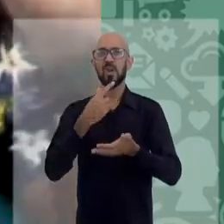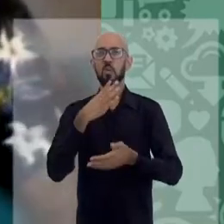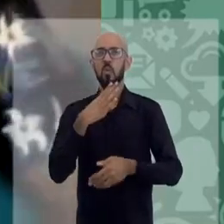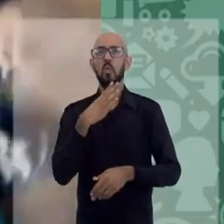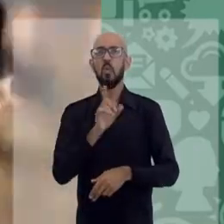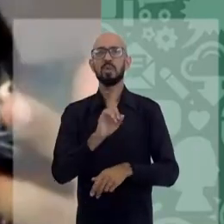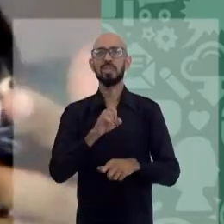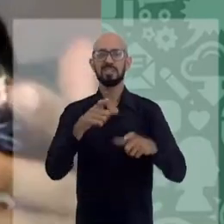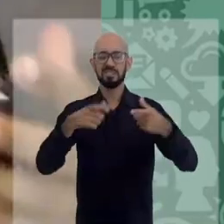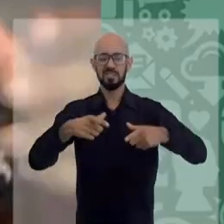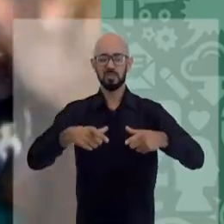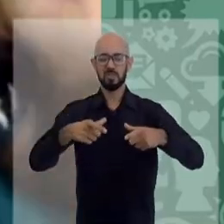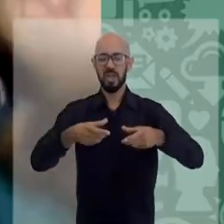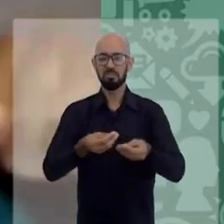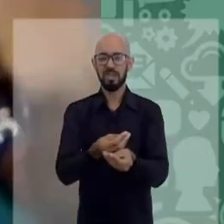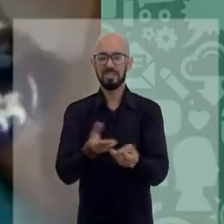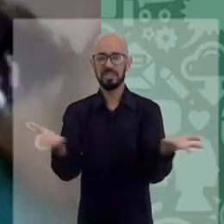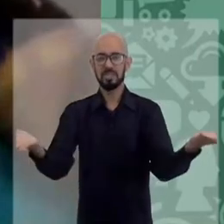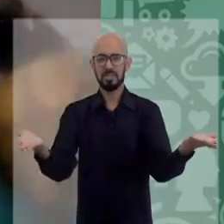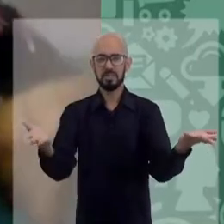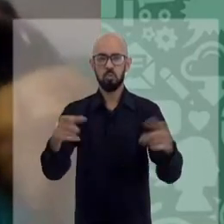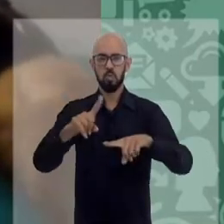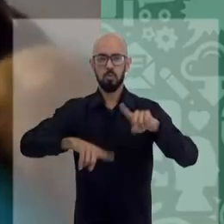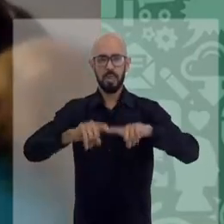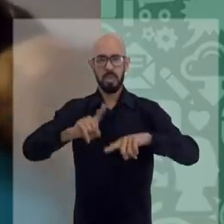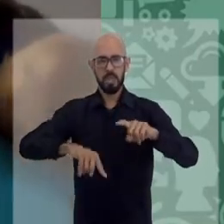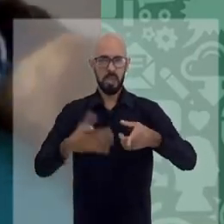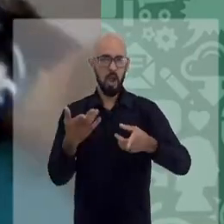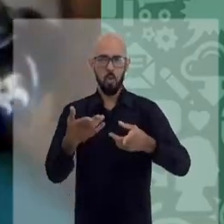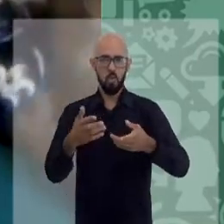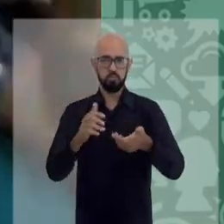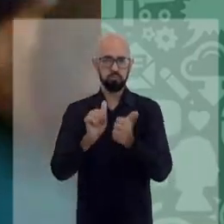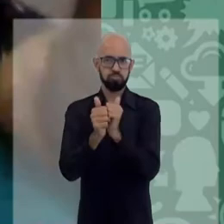quer dizer, ela não conhece tão bem essas comunidades e ela não alcança